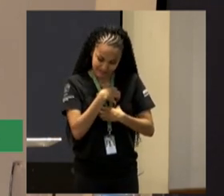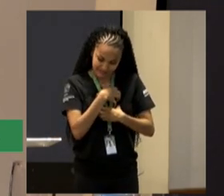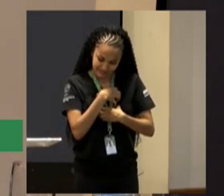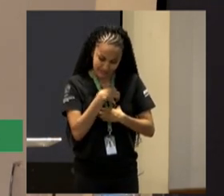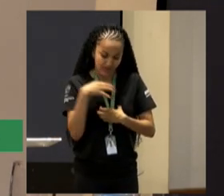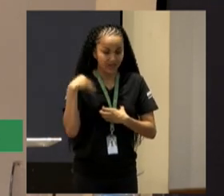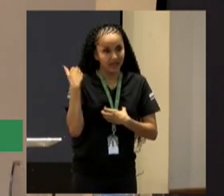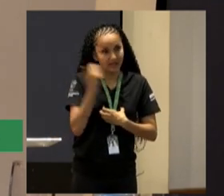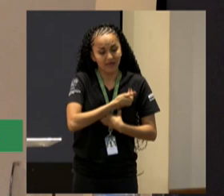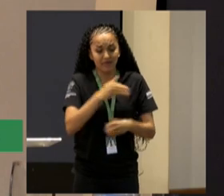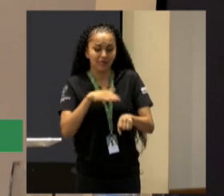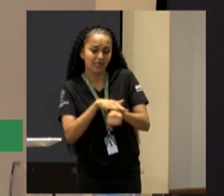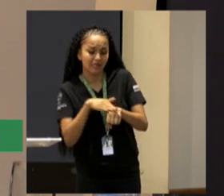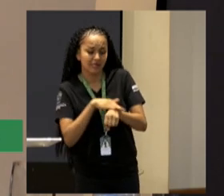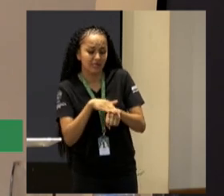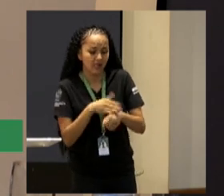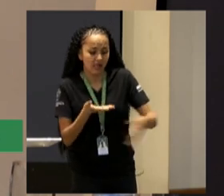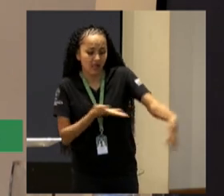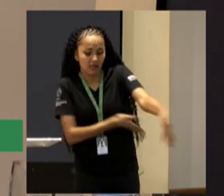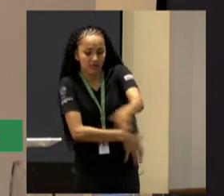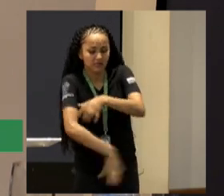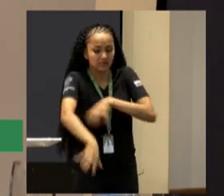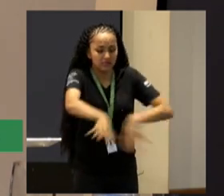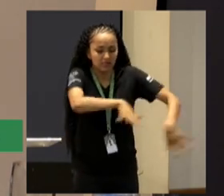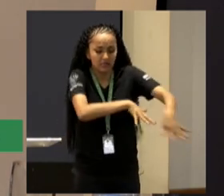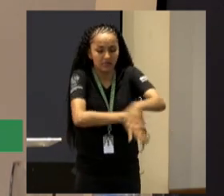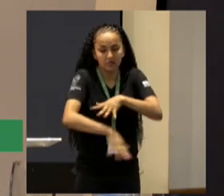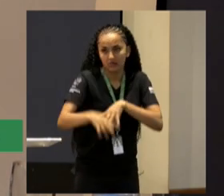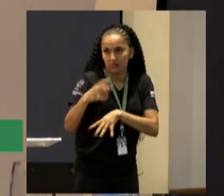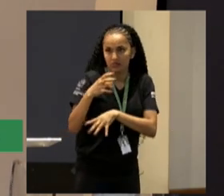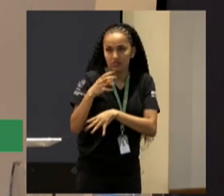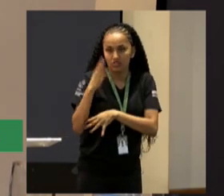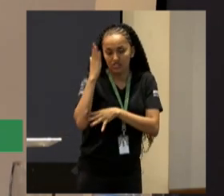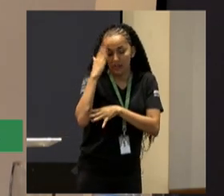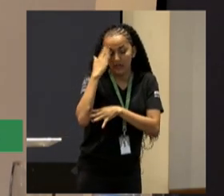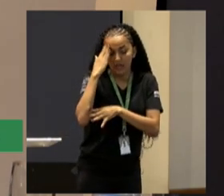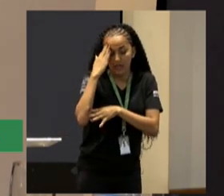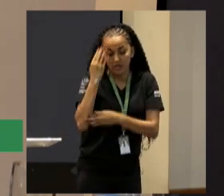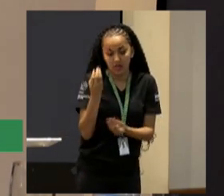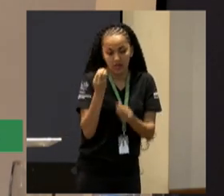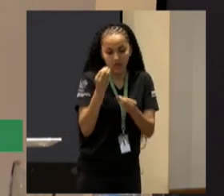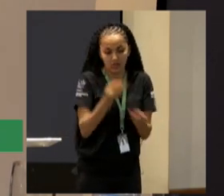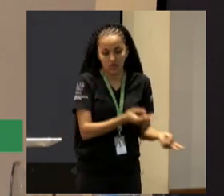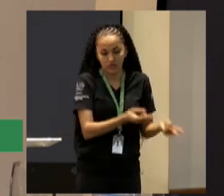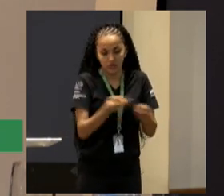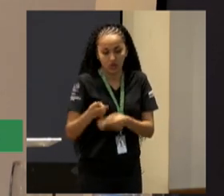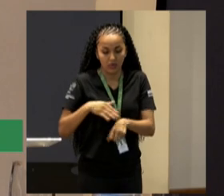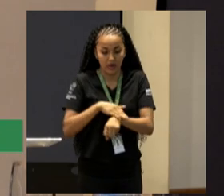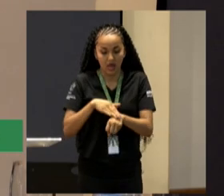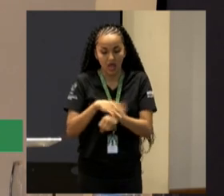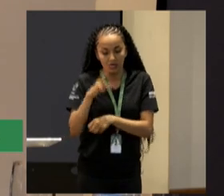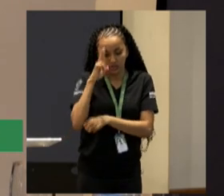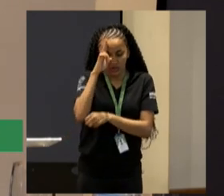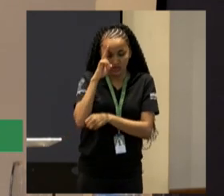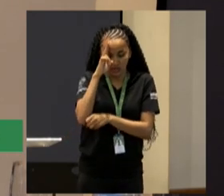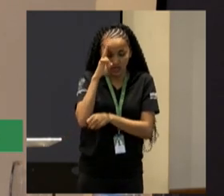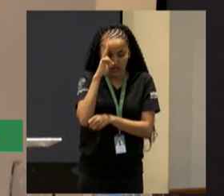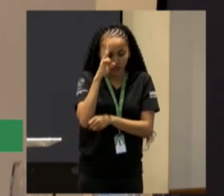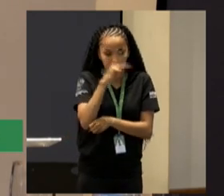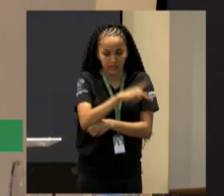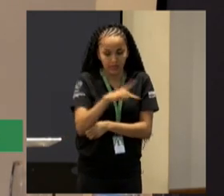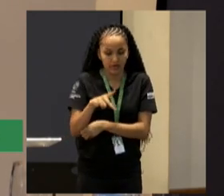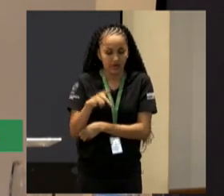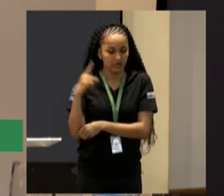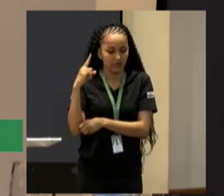a gente conversa sobre circularidade de saberes, e por isso a gente colocou para conversar a trajetória trazida pela